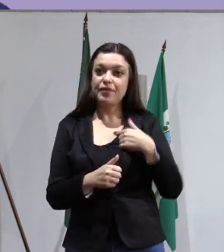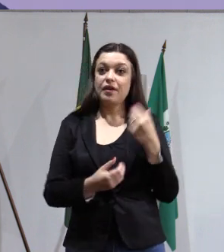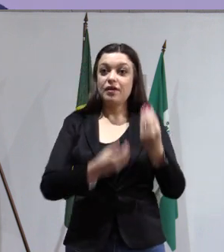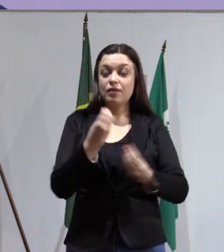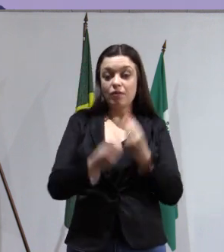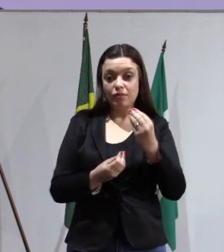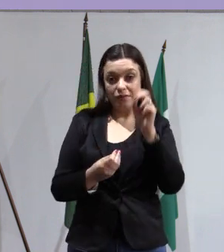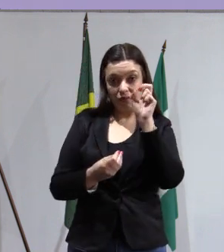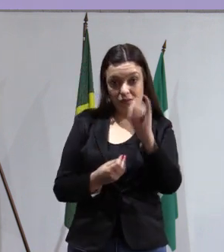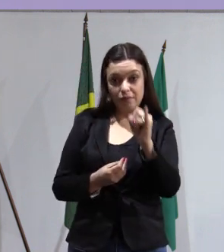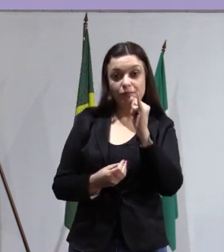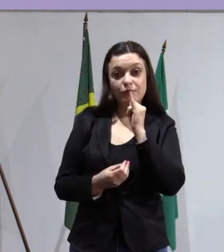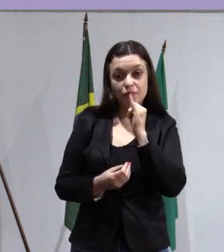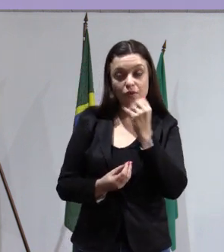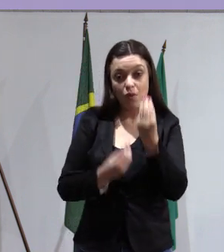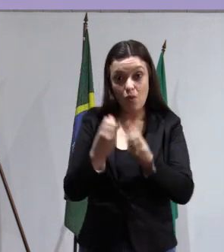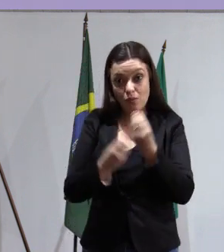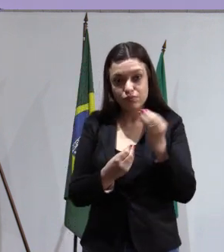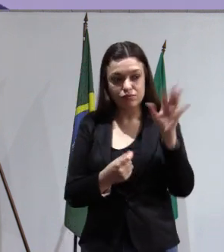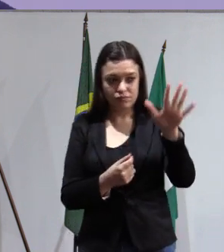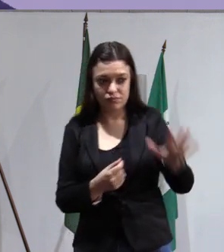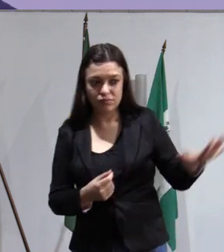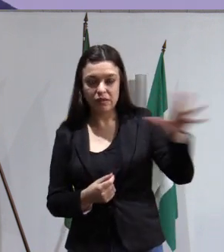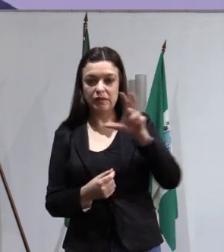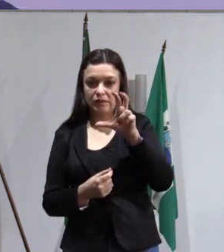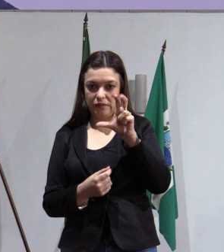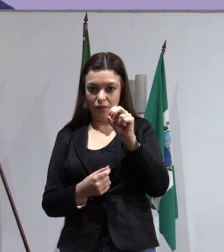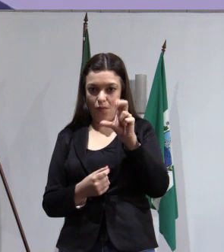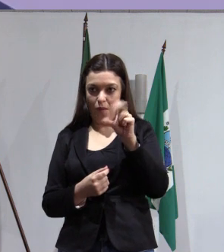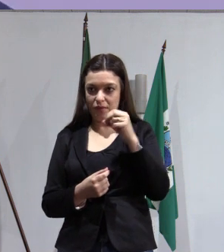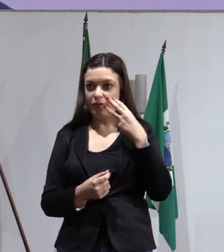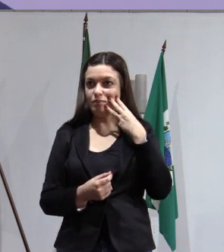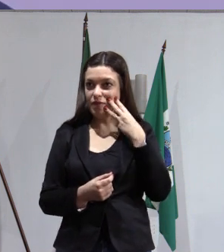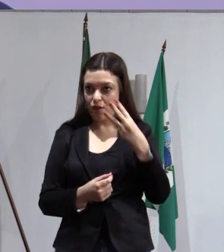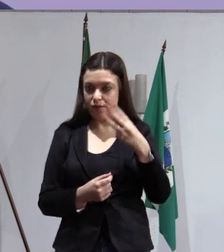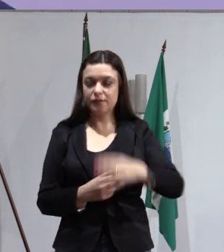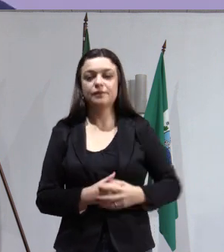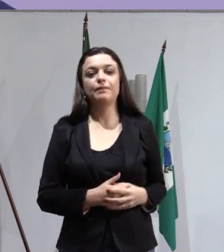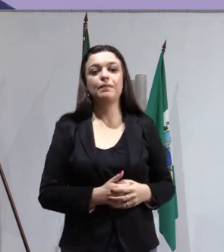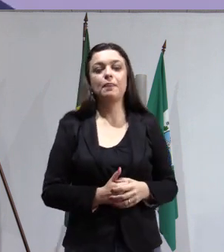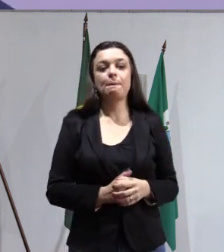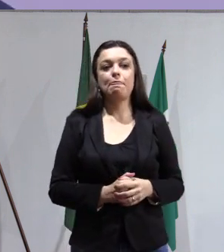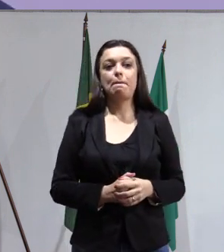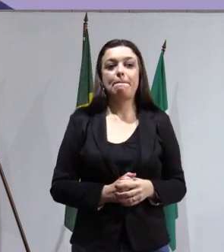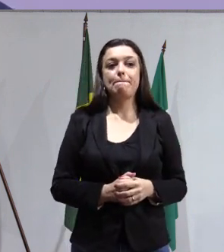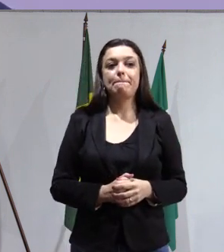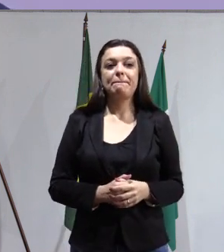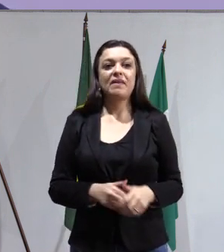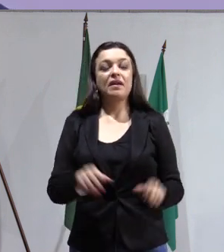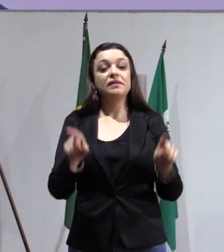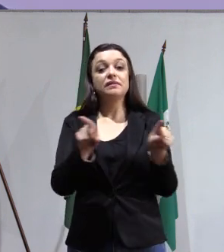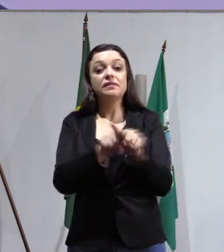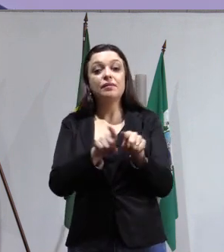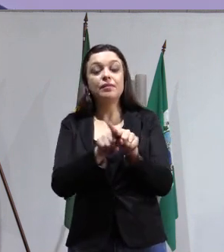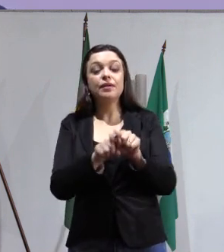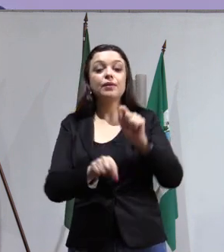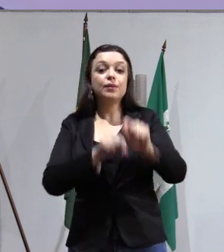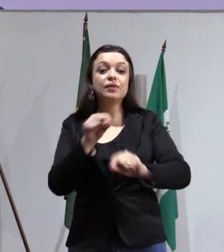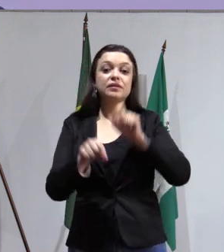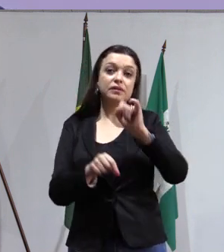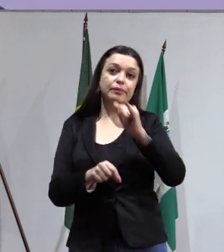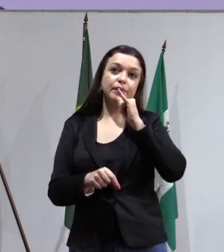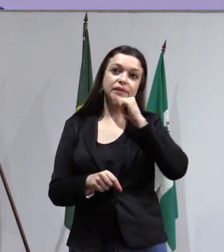se esses imóveis valem 50 milhões. Os fundos constitucionais do Norte, Nordeste